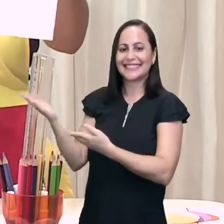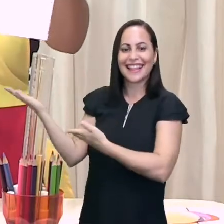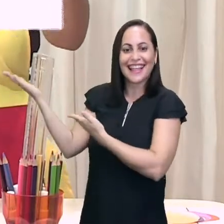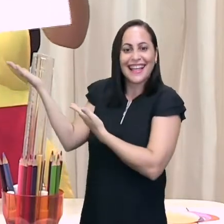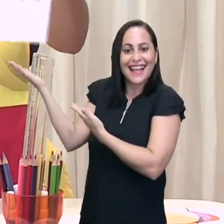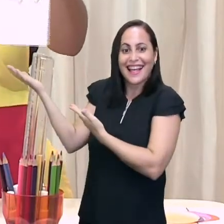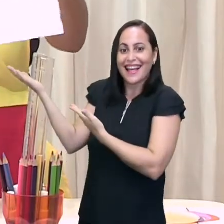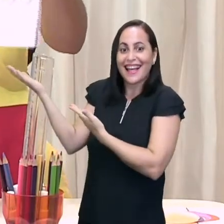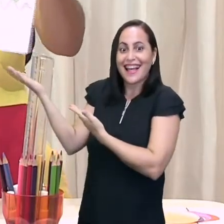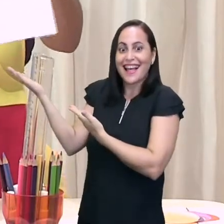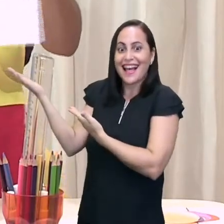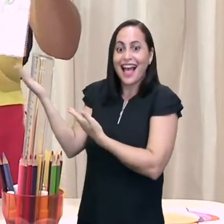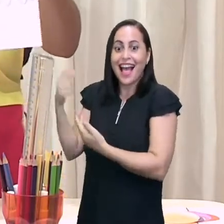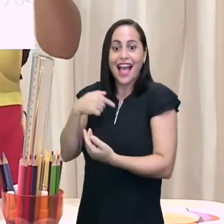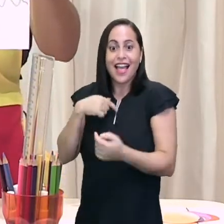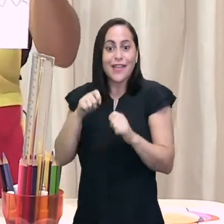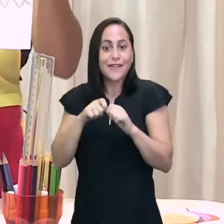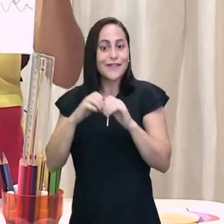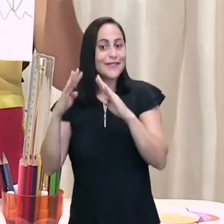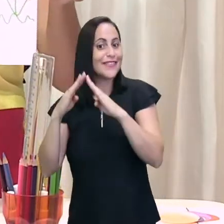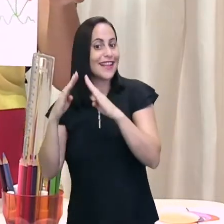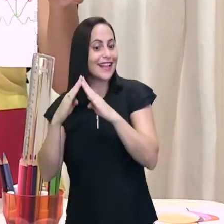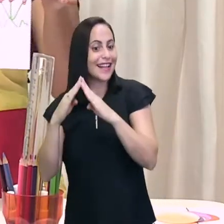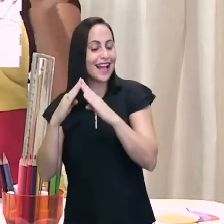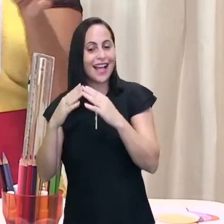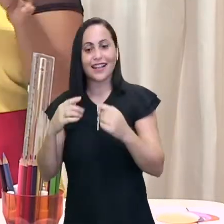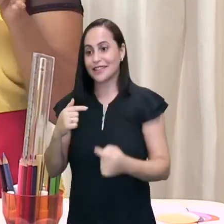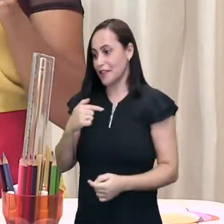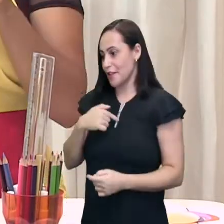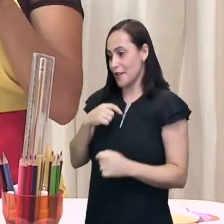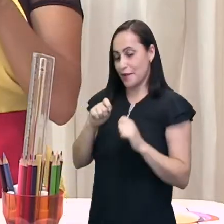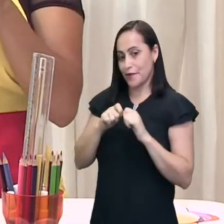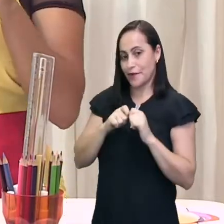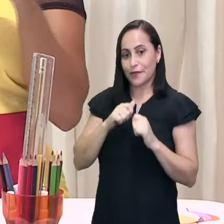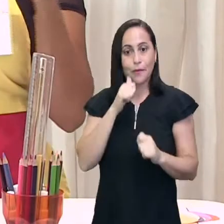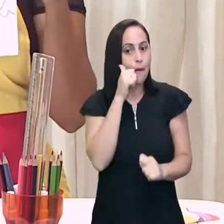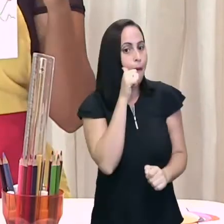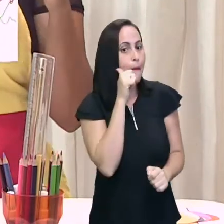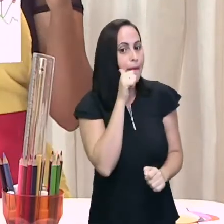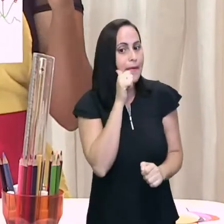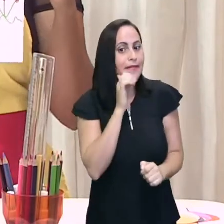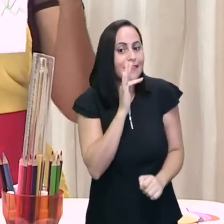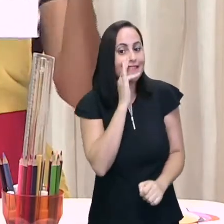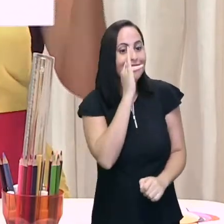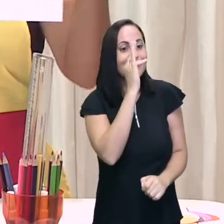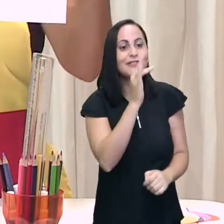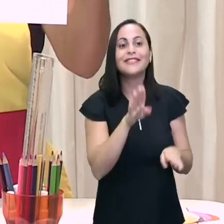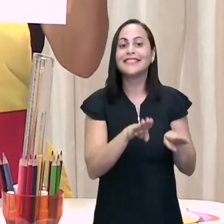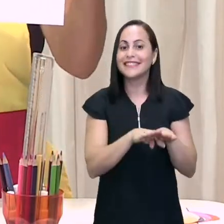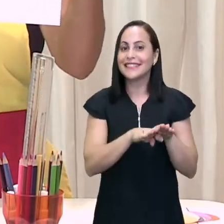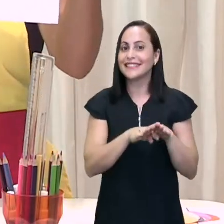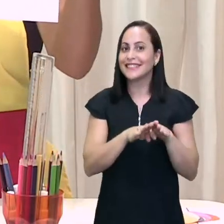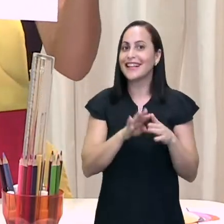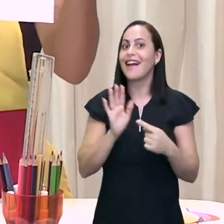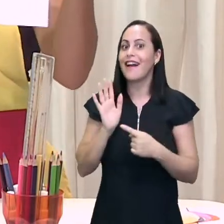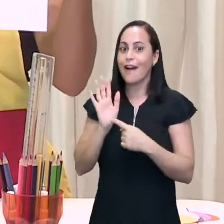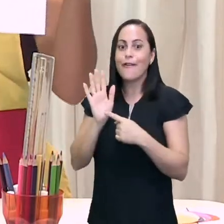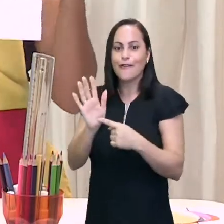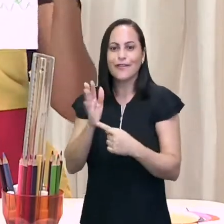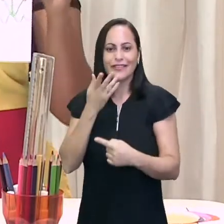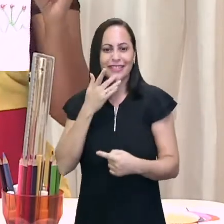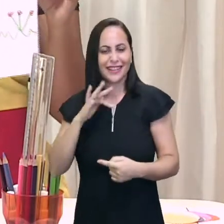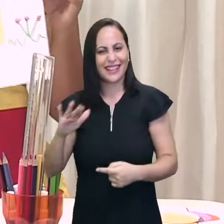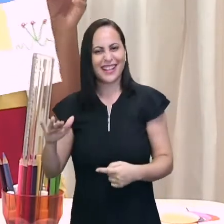Tcharam! Eu fiz uma casa. Eu fiz uma menina e ainda fiz uma florzinha. Viram, crianças? Ah, mas